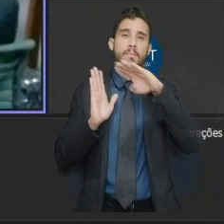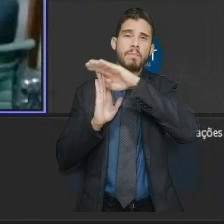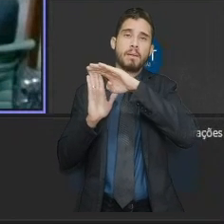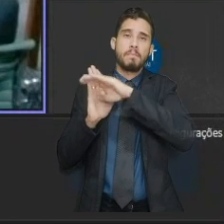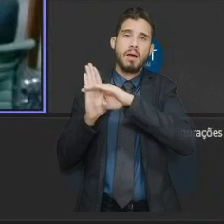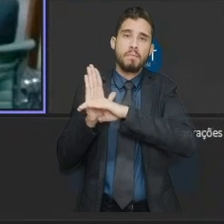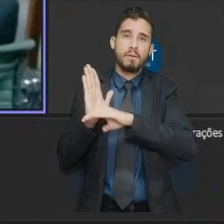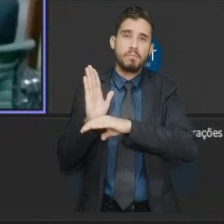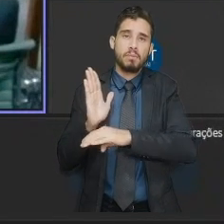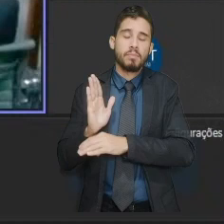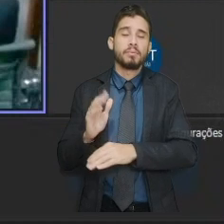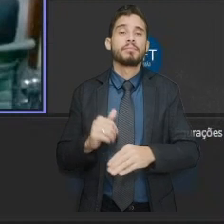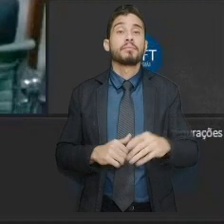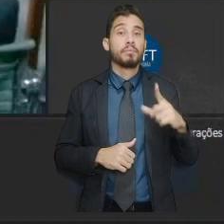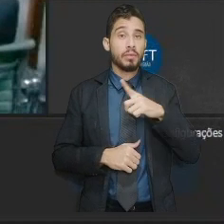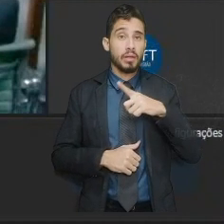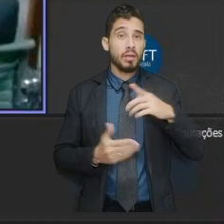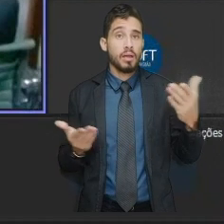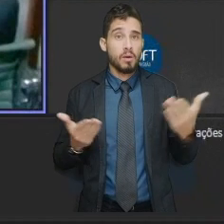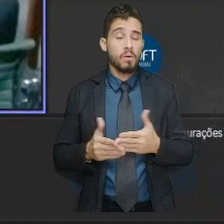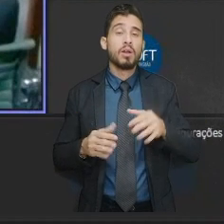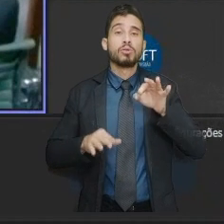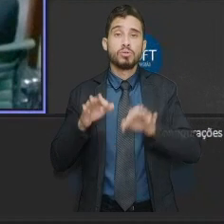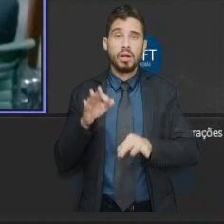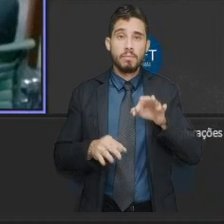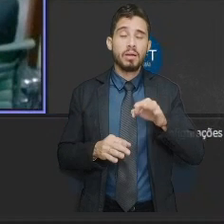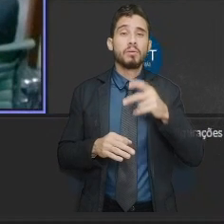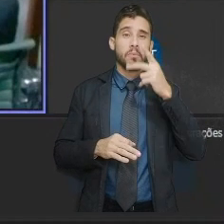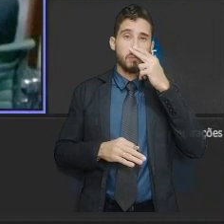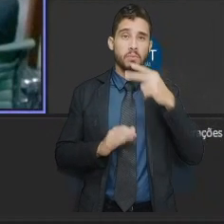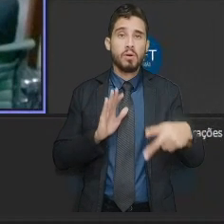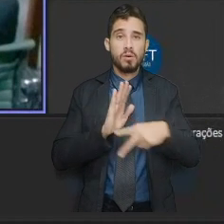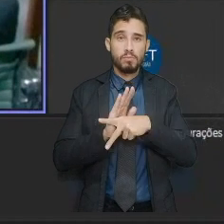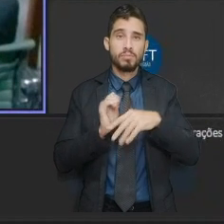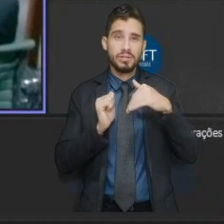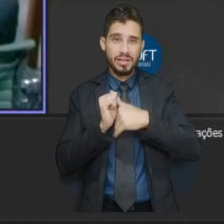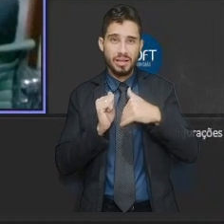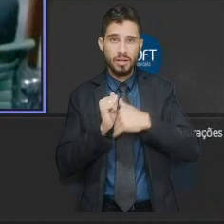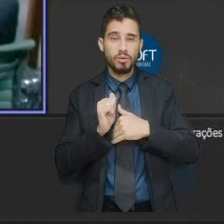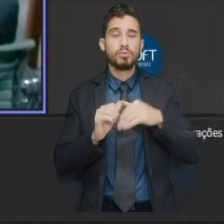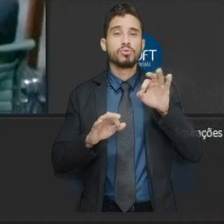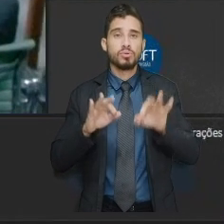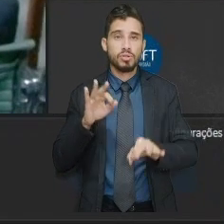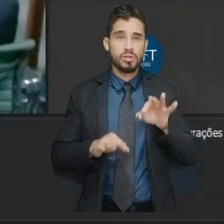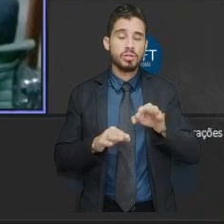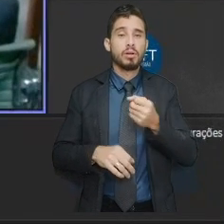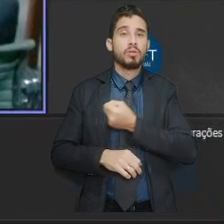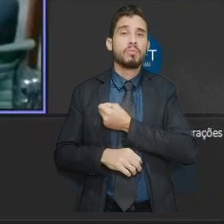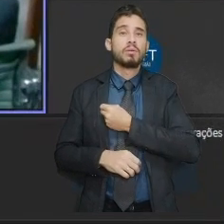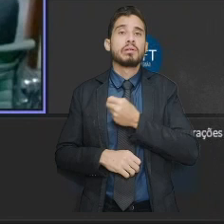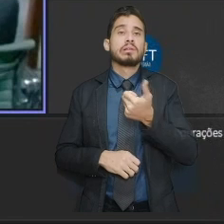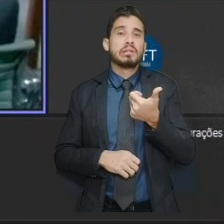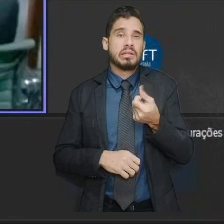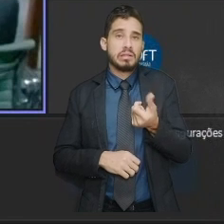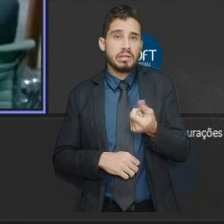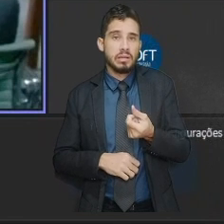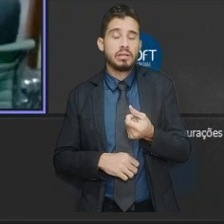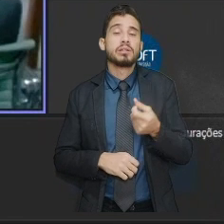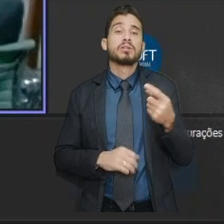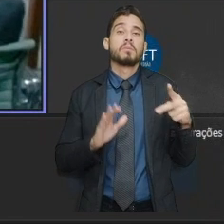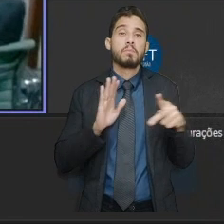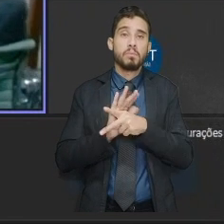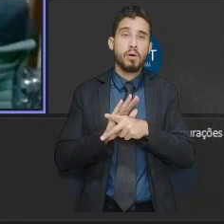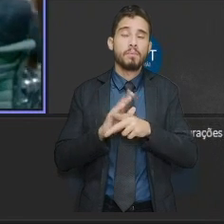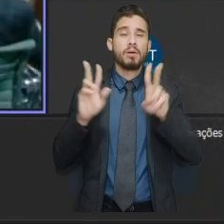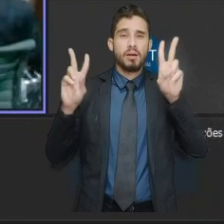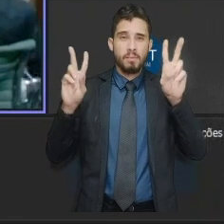processos julgados em lista. Temos agora julgamentos em segredo de justiça. que é o processo número 16